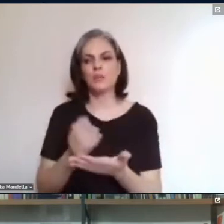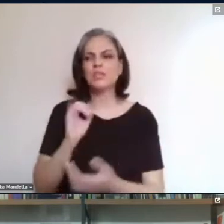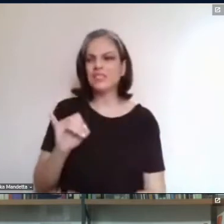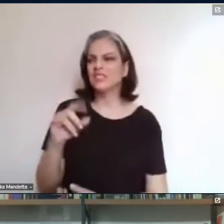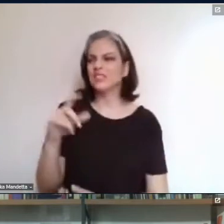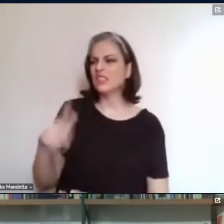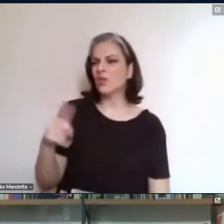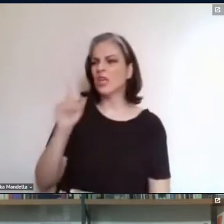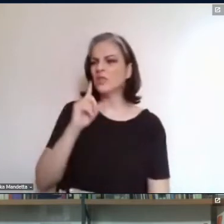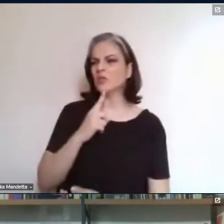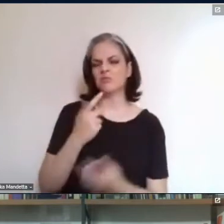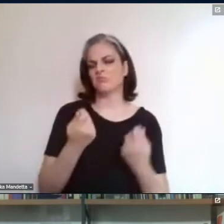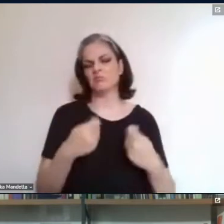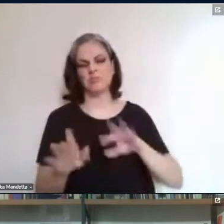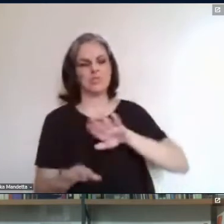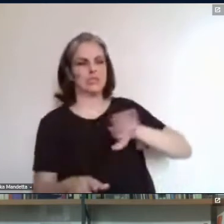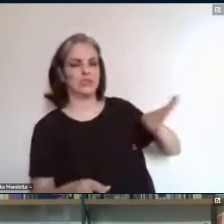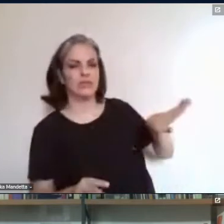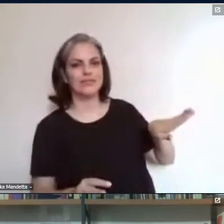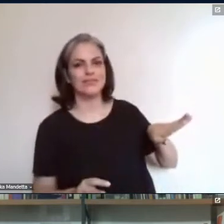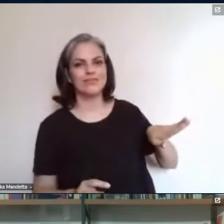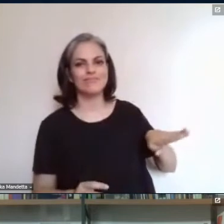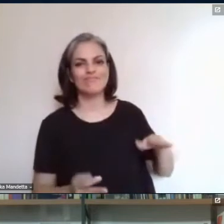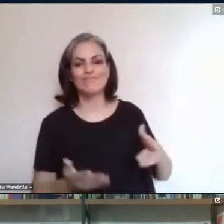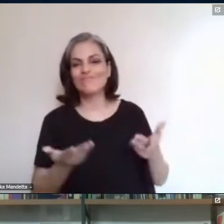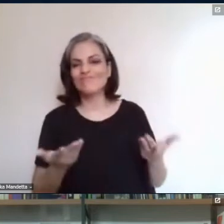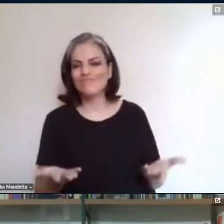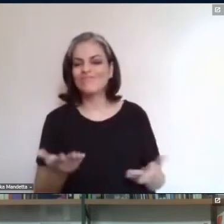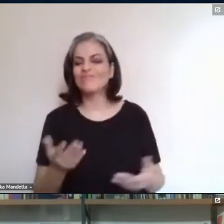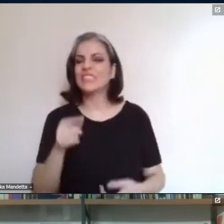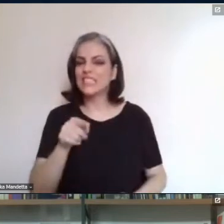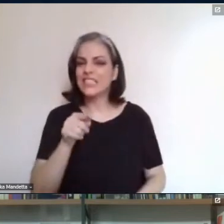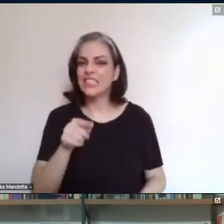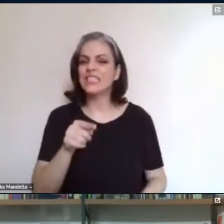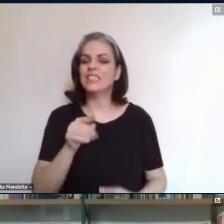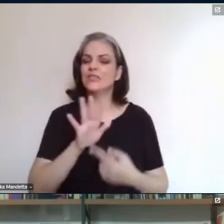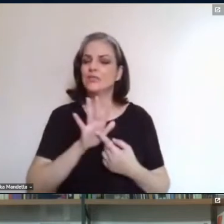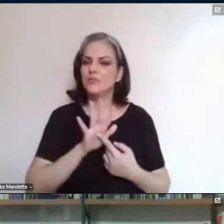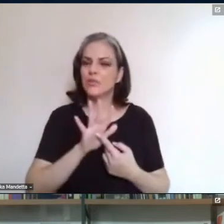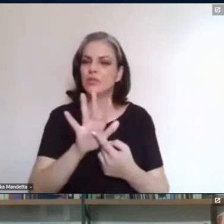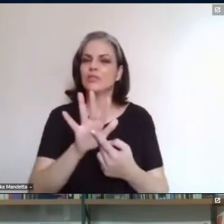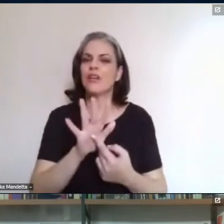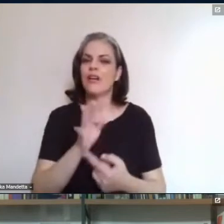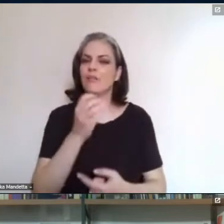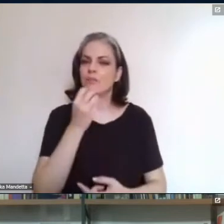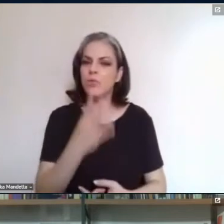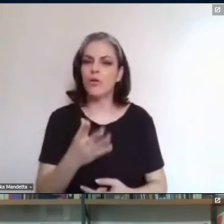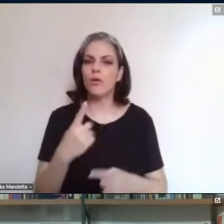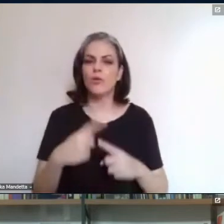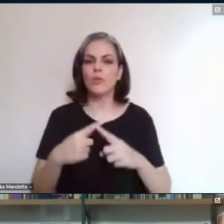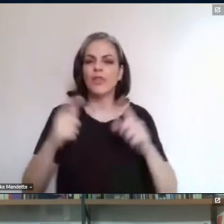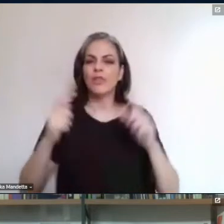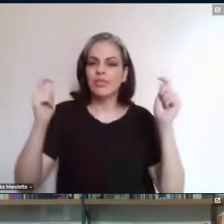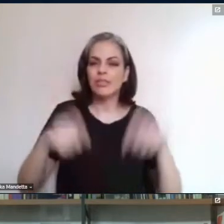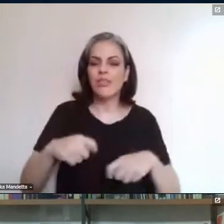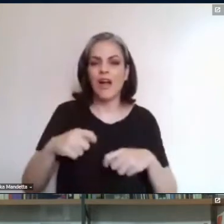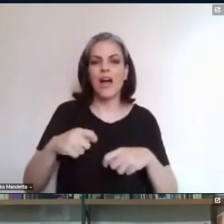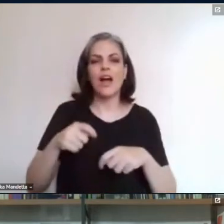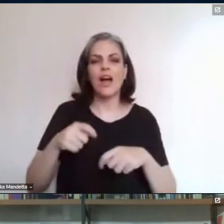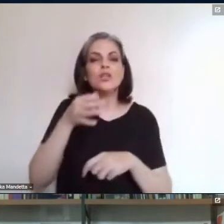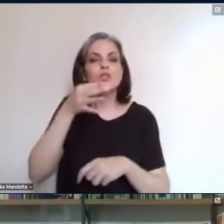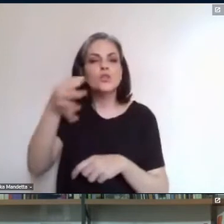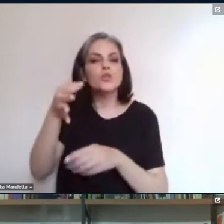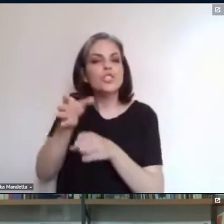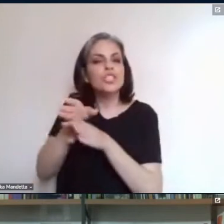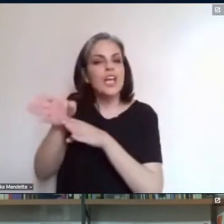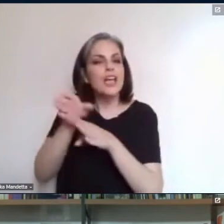gente não tem intérprete. E eu acho que isso pode sugerir uma mudança futura de dizer assim,